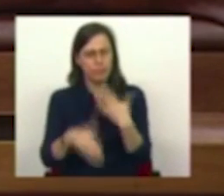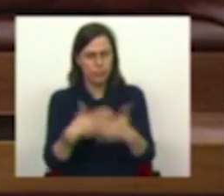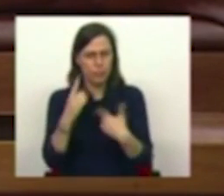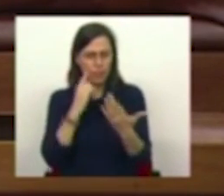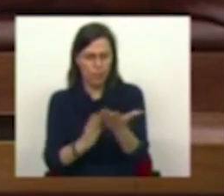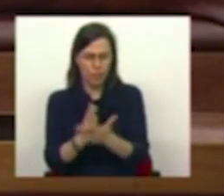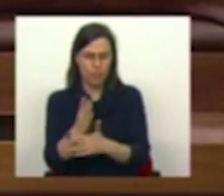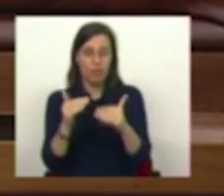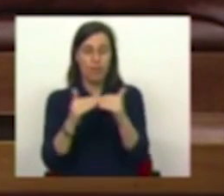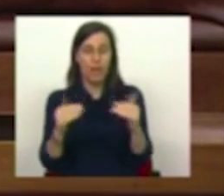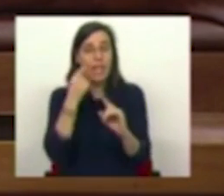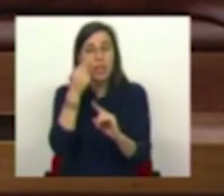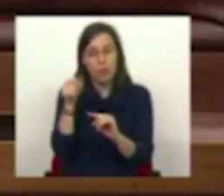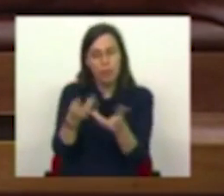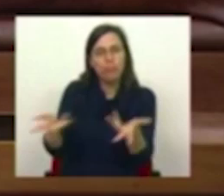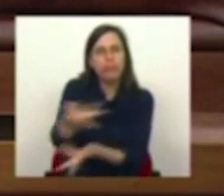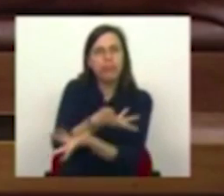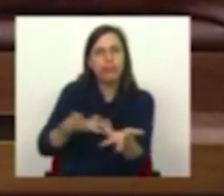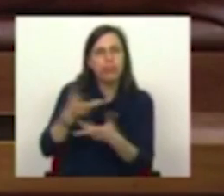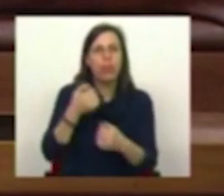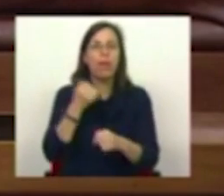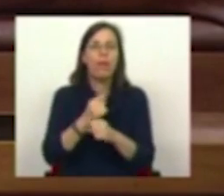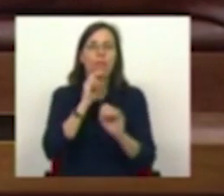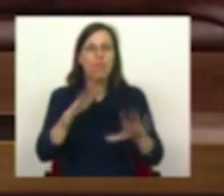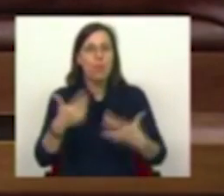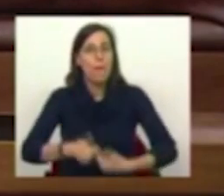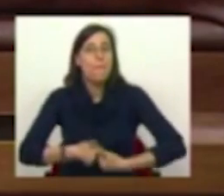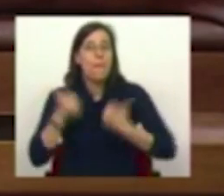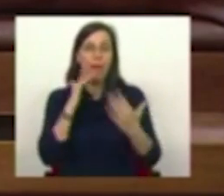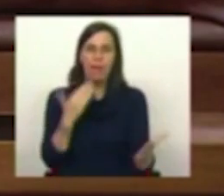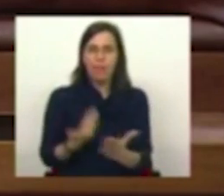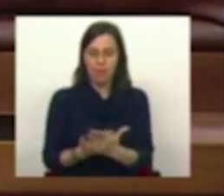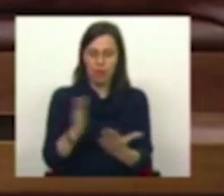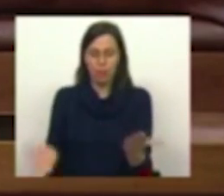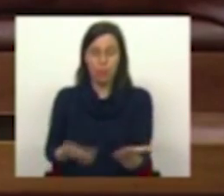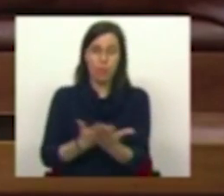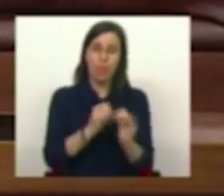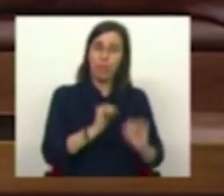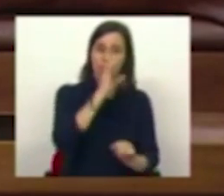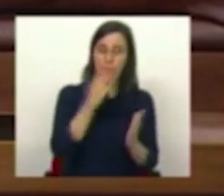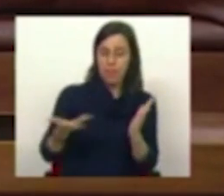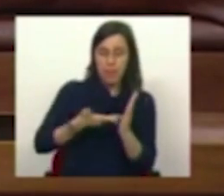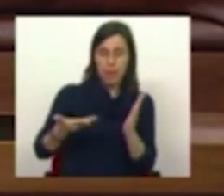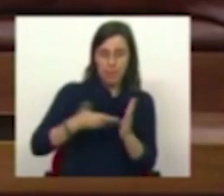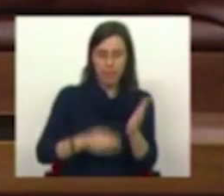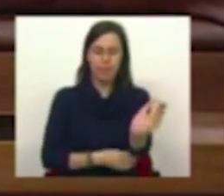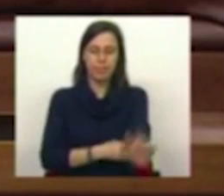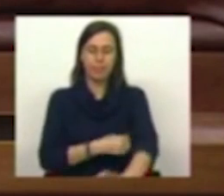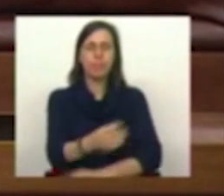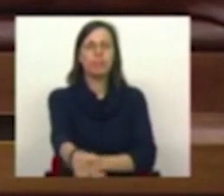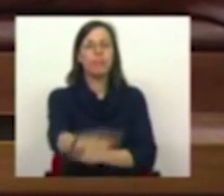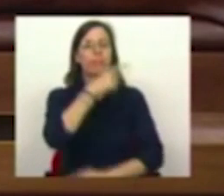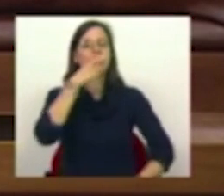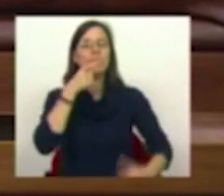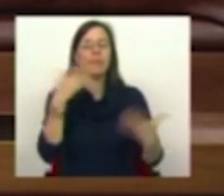procederemos na fase da especialidade ao trabalho que possa ainda melhorar a proposta do Governo. E compromisso com